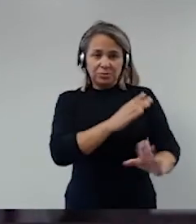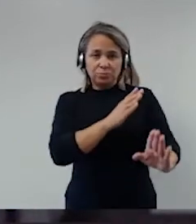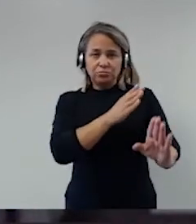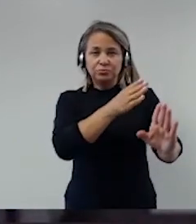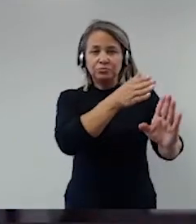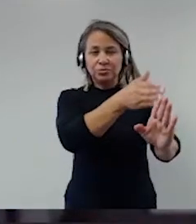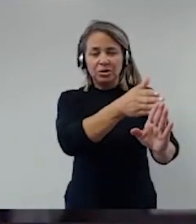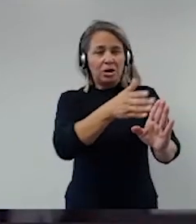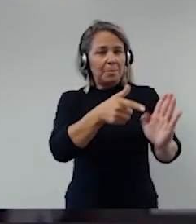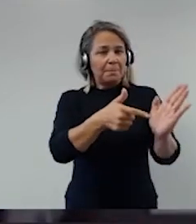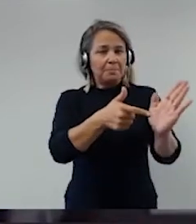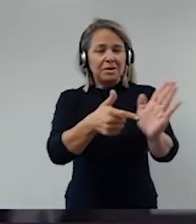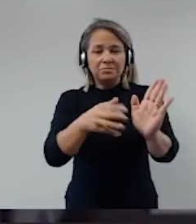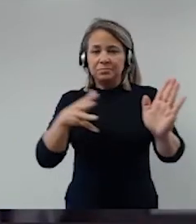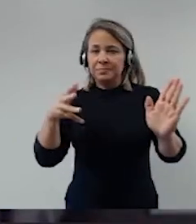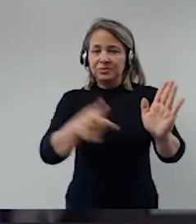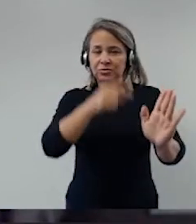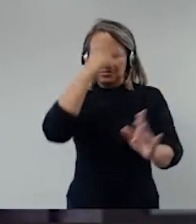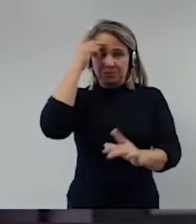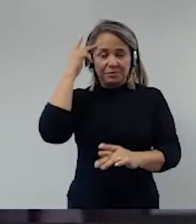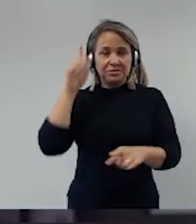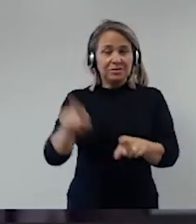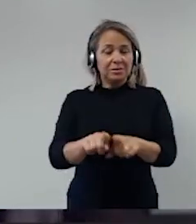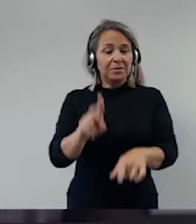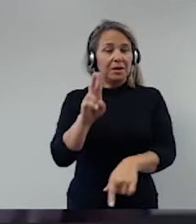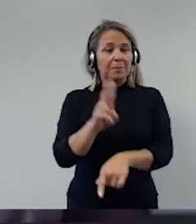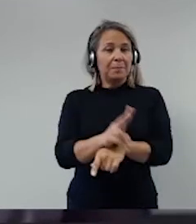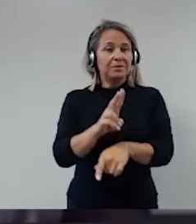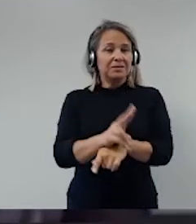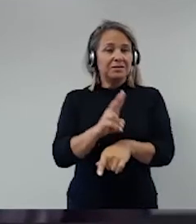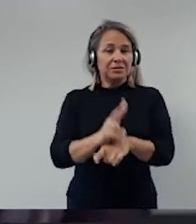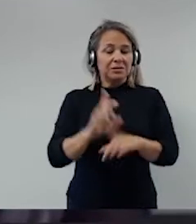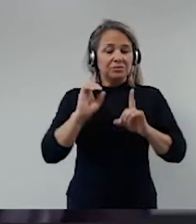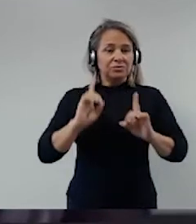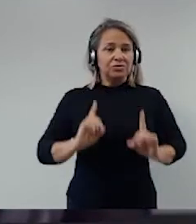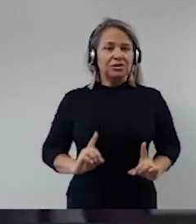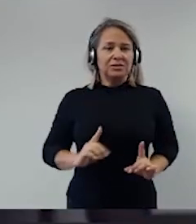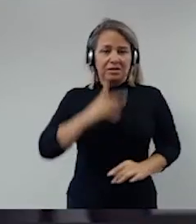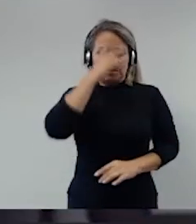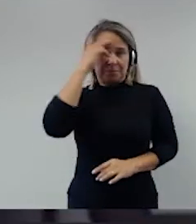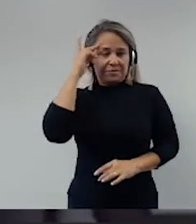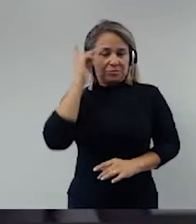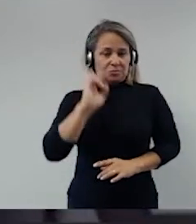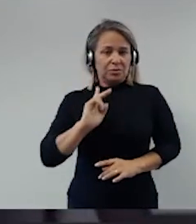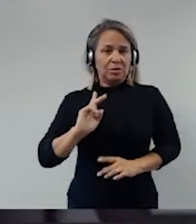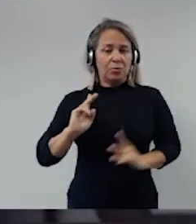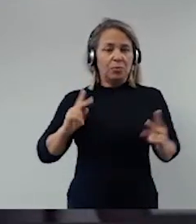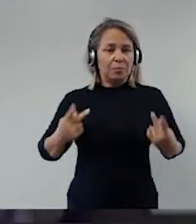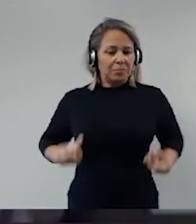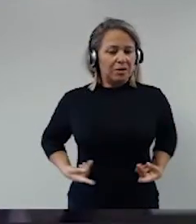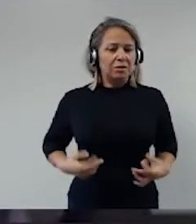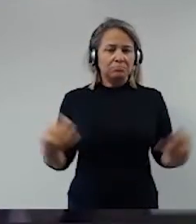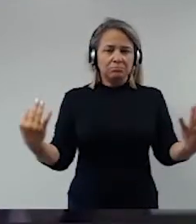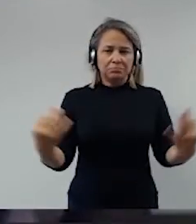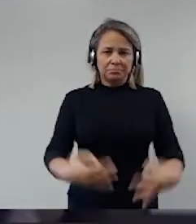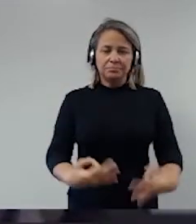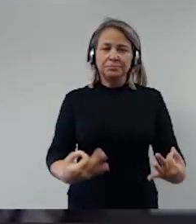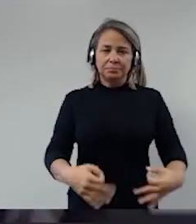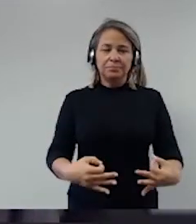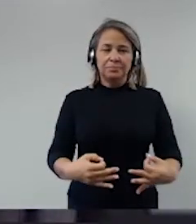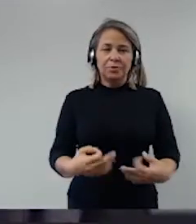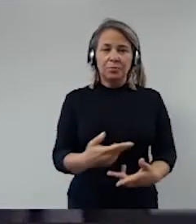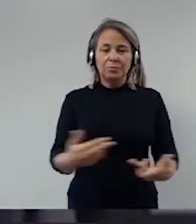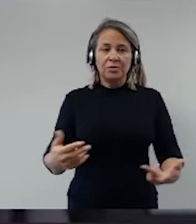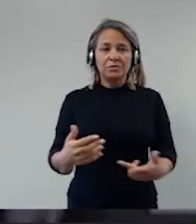horizontais e atingem a todos, e a proteção da dignidade da pessoa humana com uma sociedade justa e solidária como